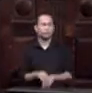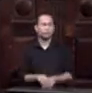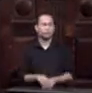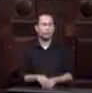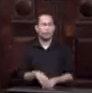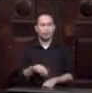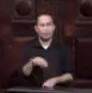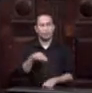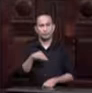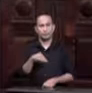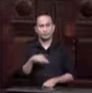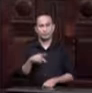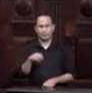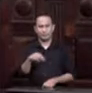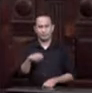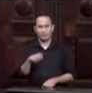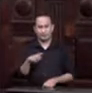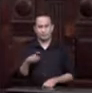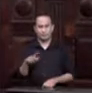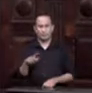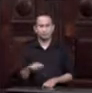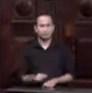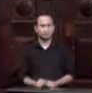principal. Se não, vejamos,